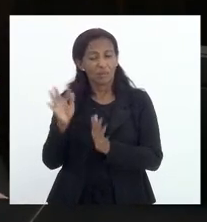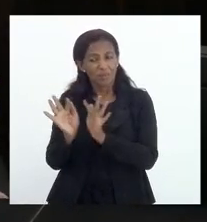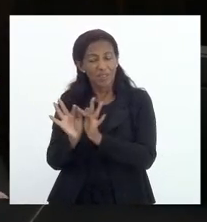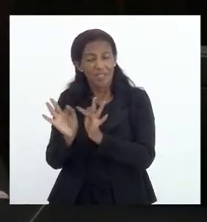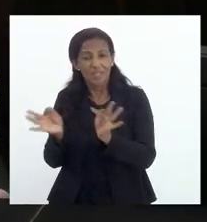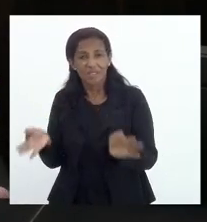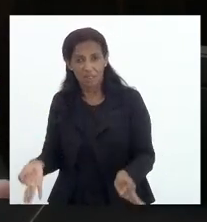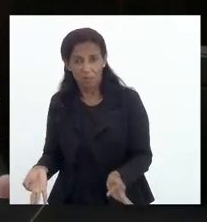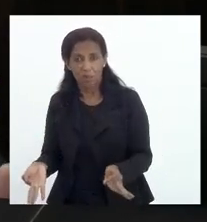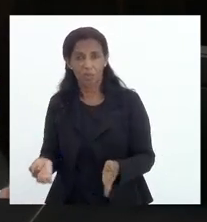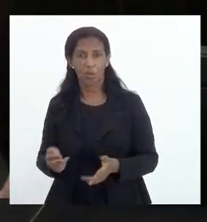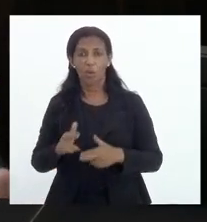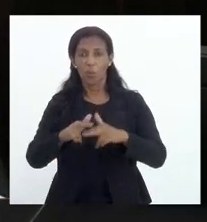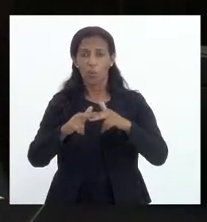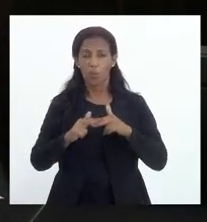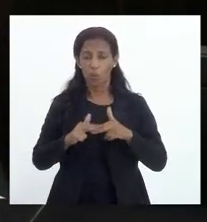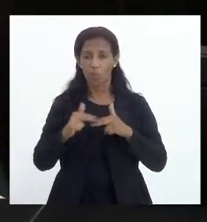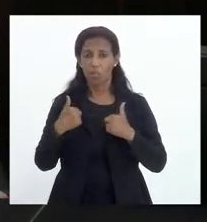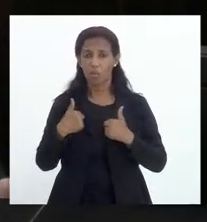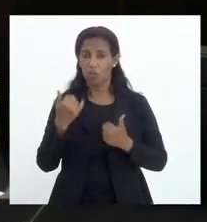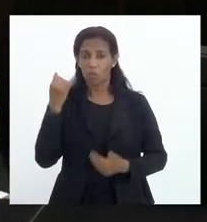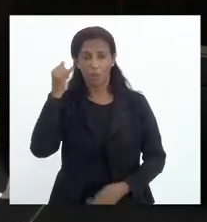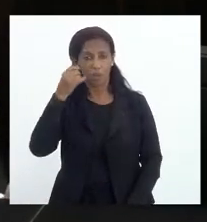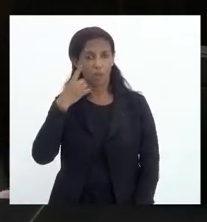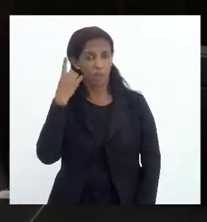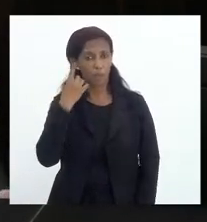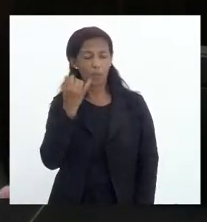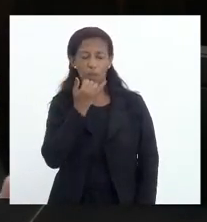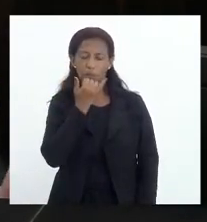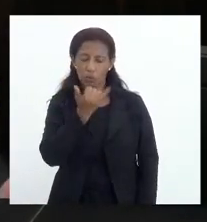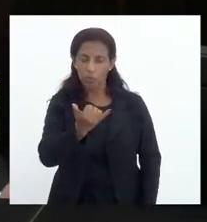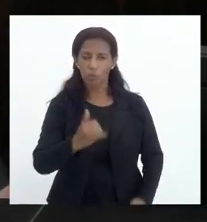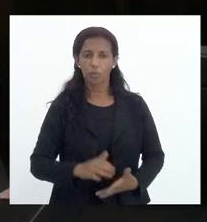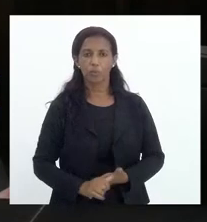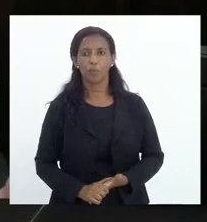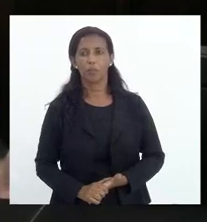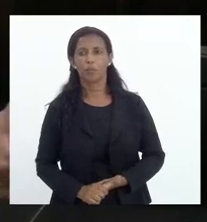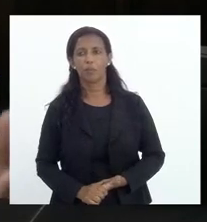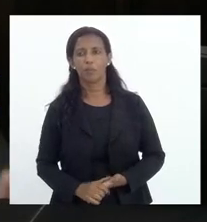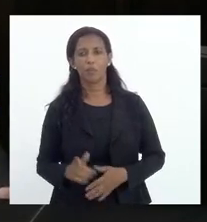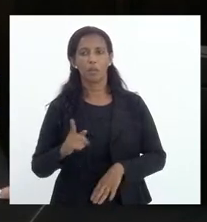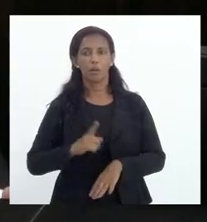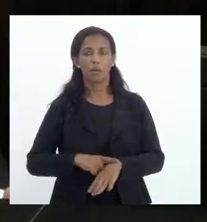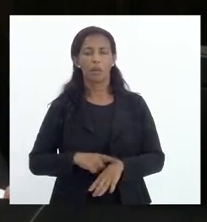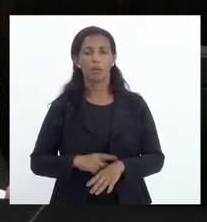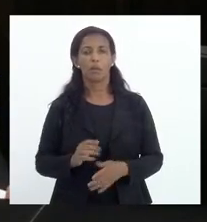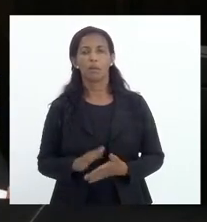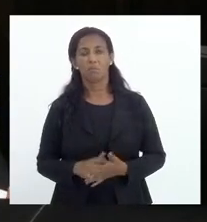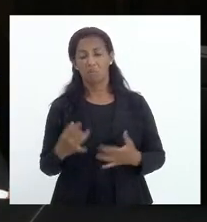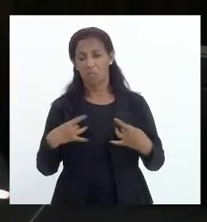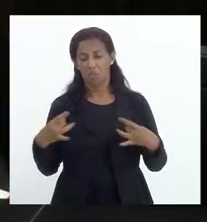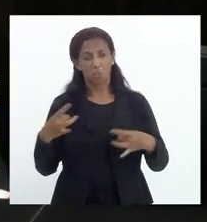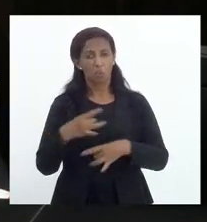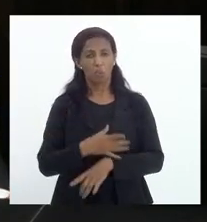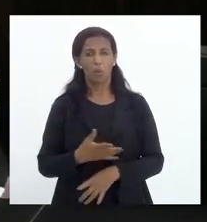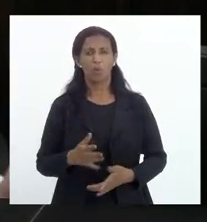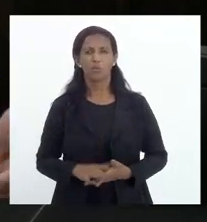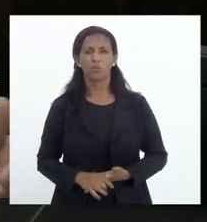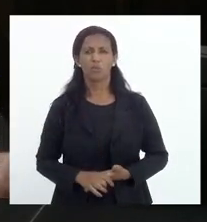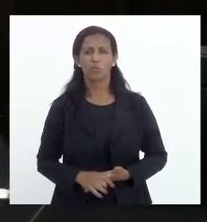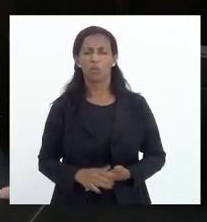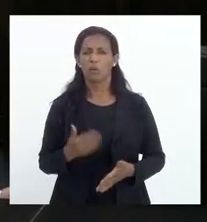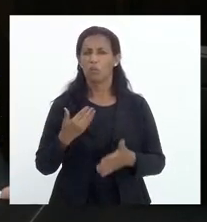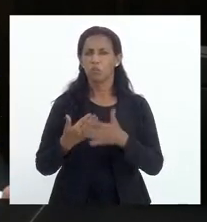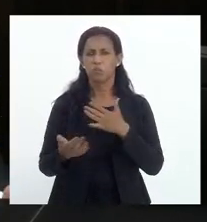simples possível. Então, por isso, deputada, mil desculpas, mas, ao mesmo tempo, eu me deixo à inteira disposição da senhora para